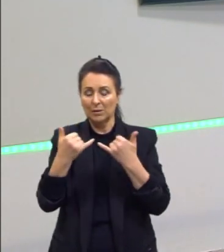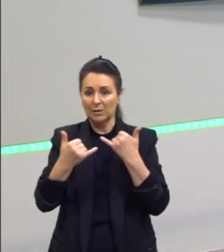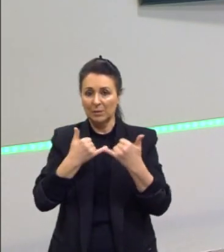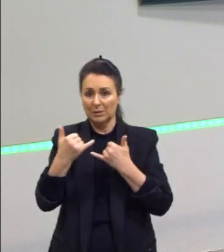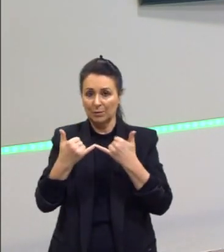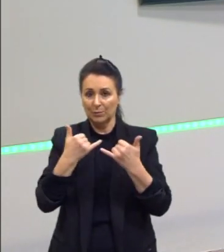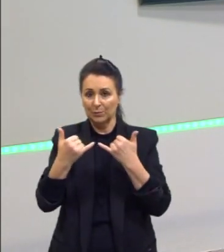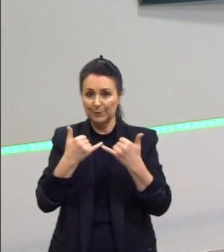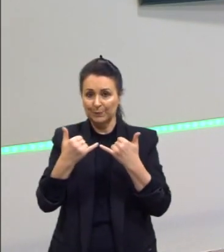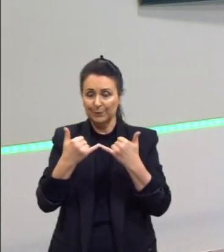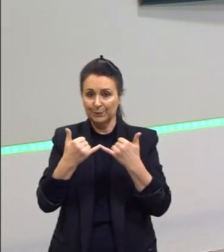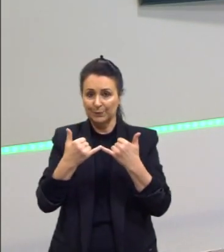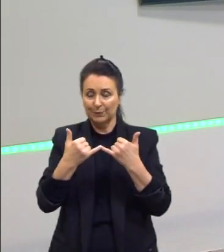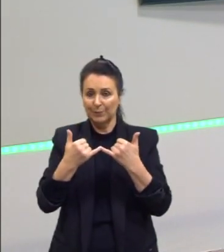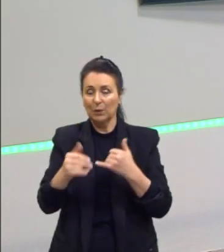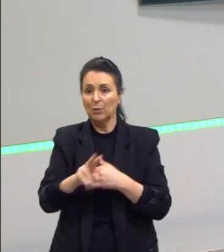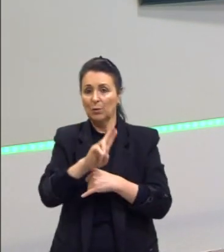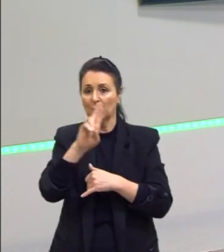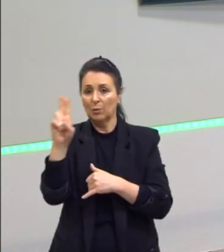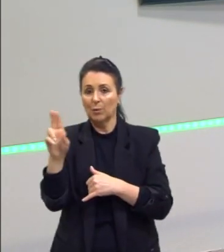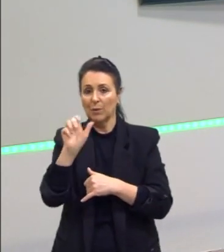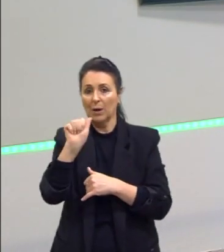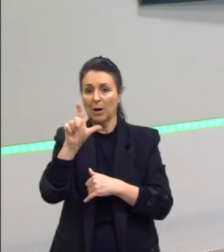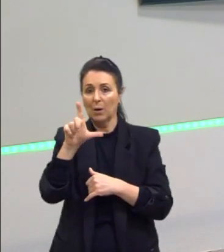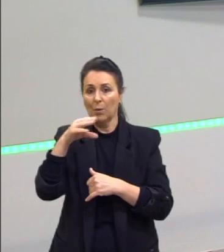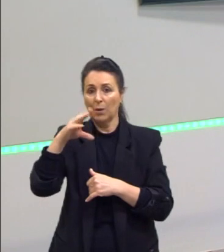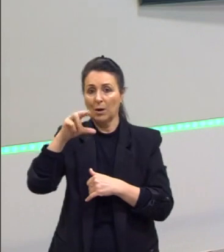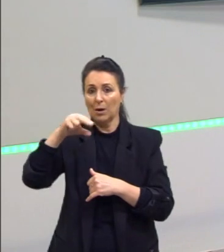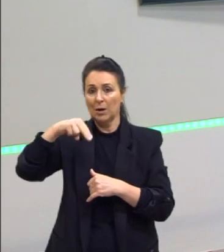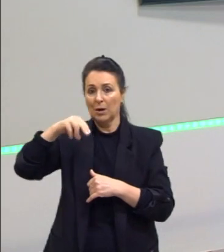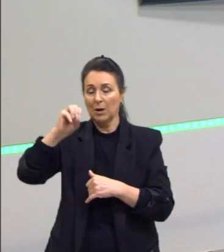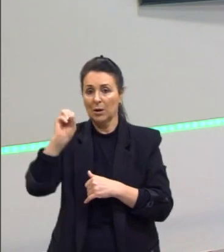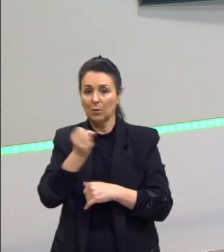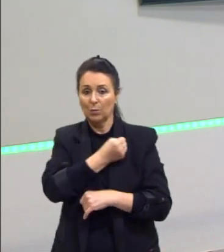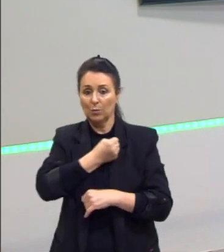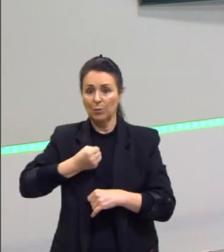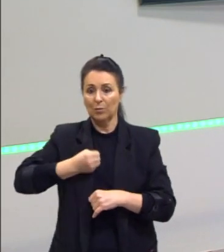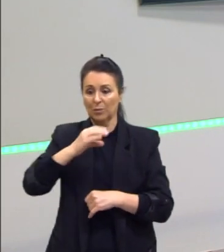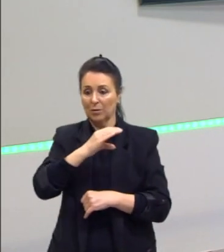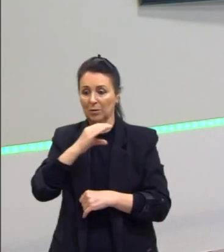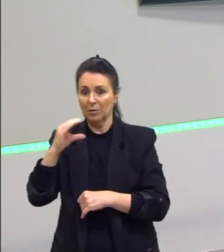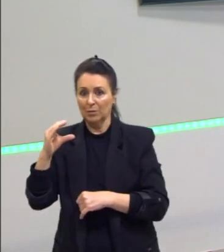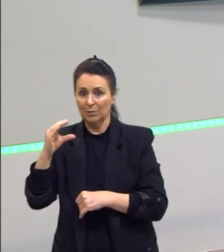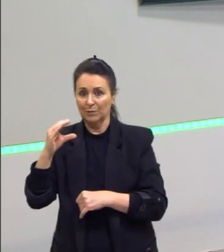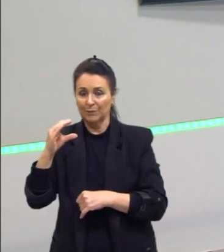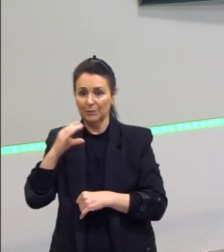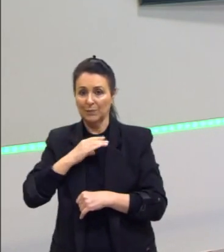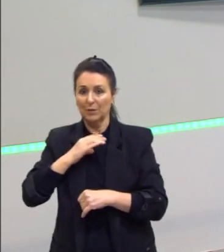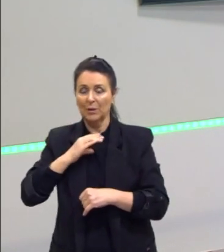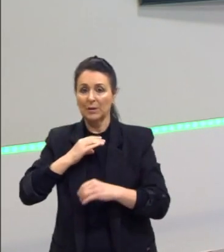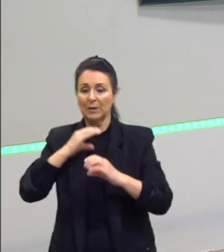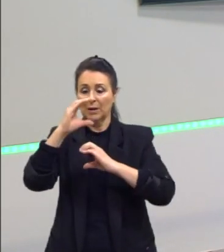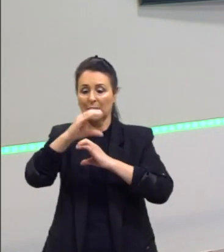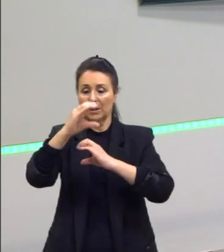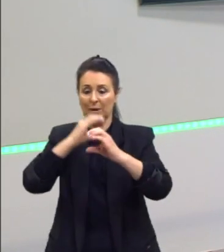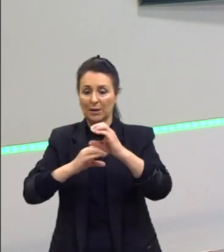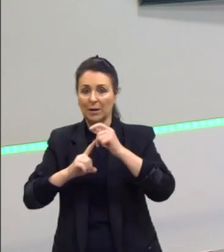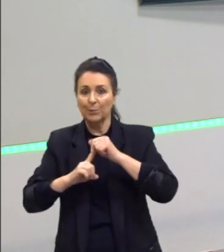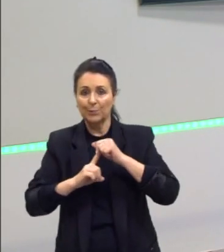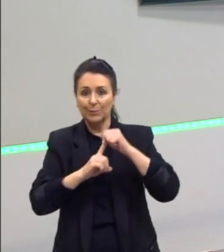seus devidos nomes né no nome dos alcanos eu vou seguir o número de carbono na cadeia principal